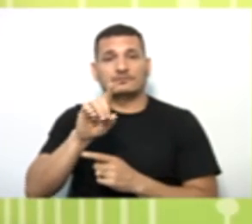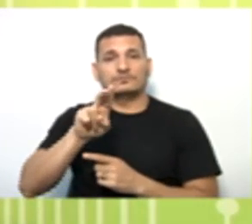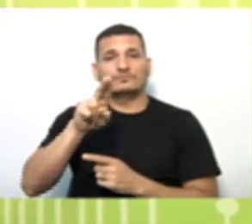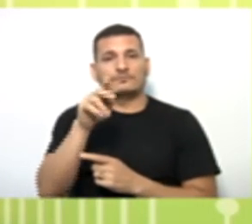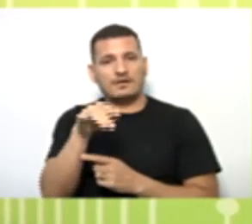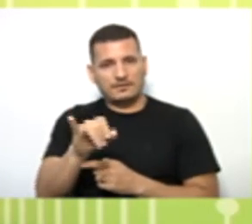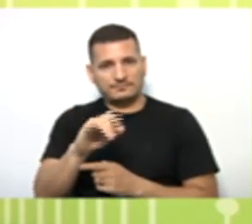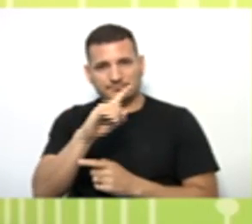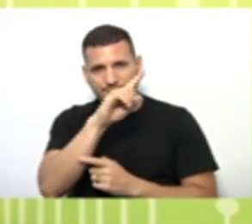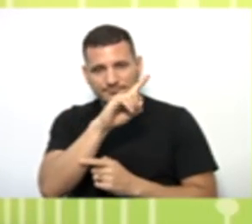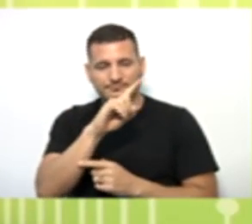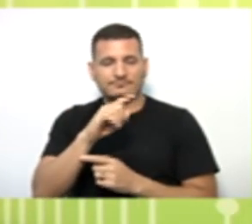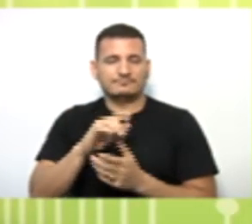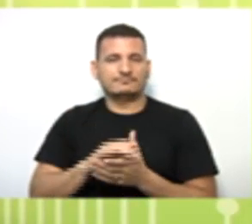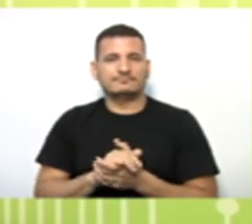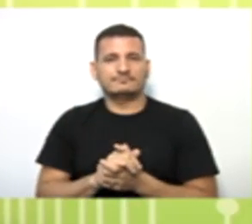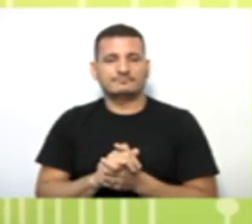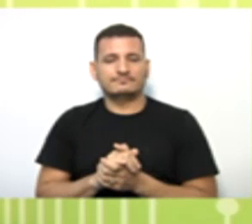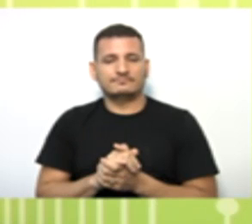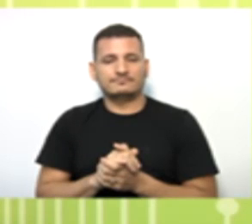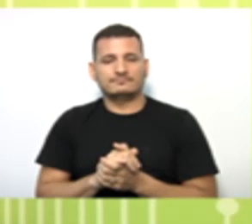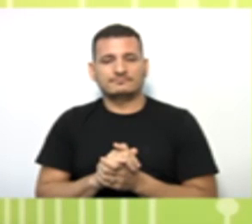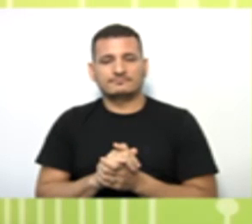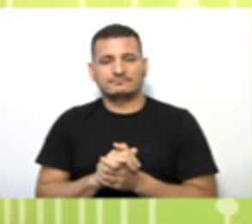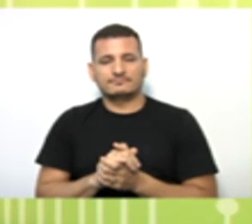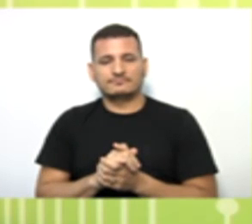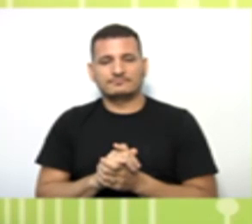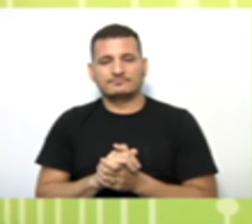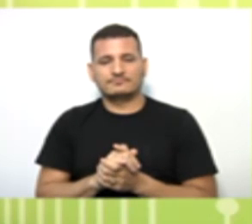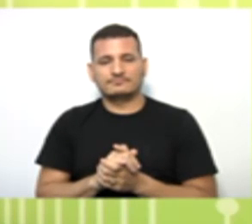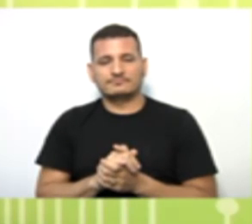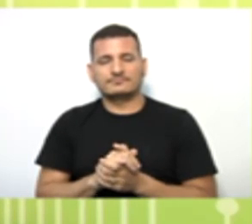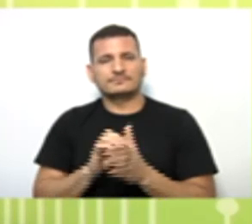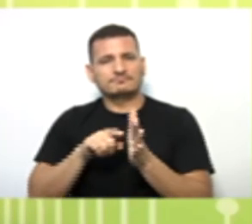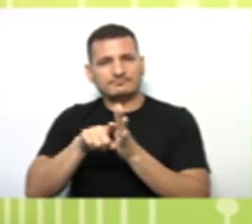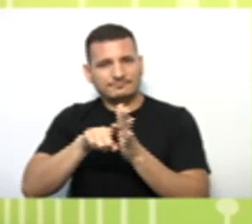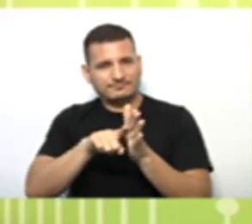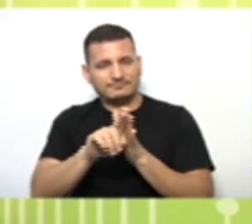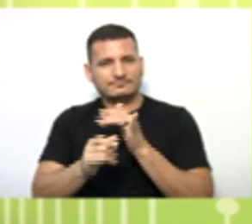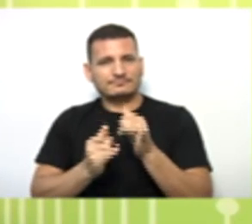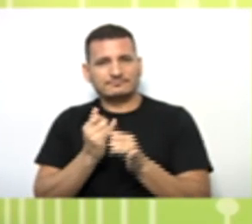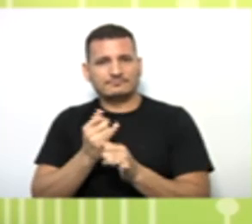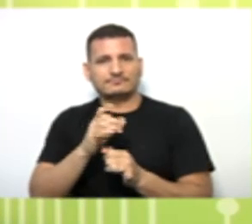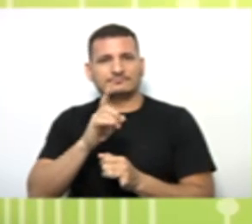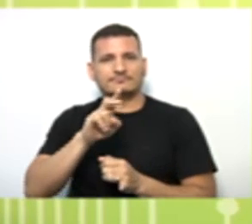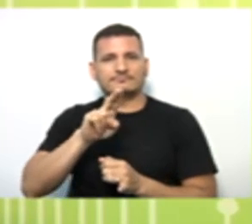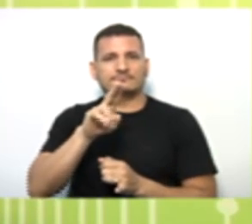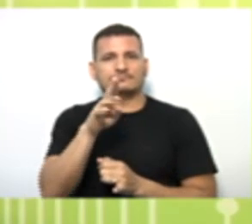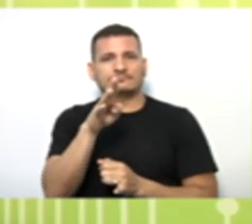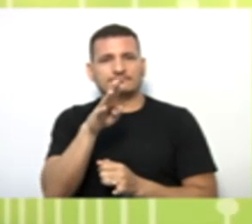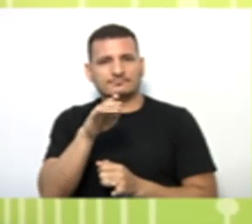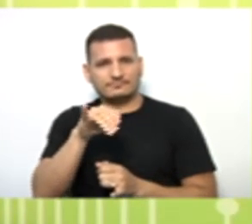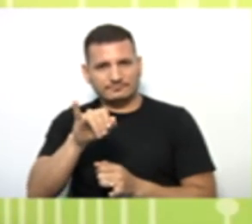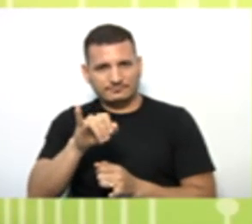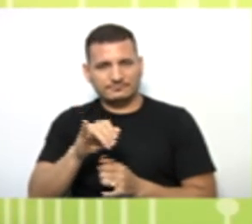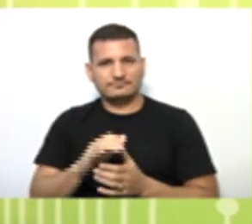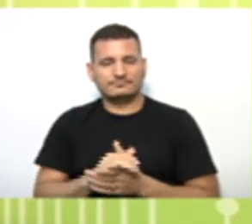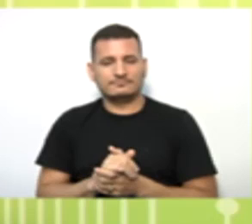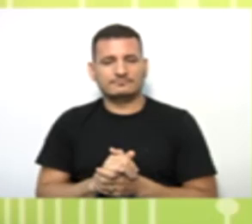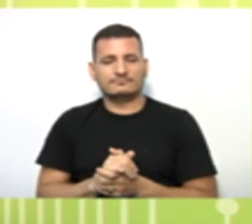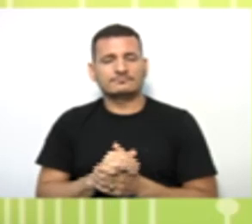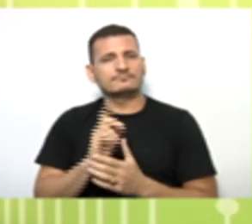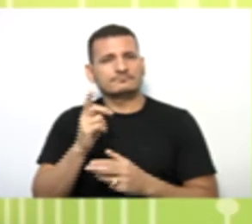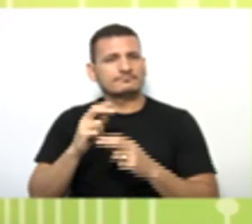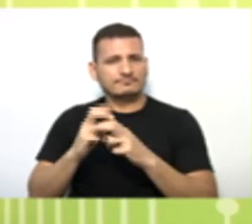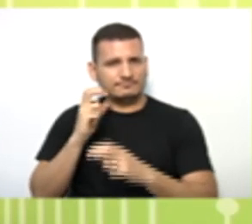arranha-céus, quem pesquisou na internet, pesquisa aí agora, ou pesquisa depois, Dubai tem os maiores arranha-céus do mundo aí. O engenheiro